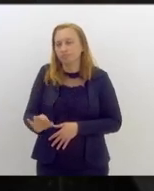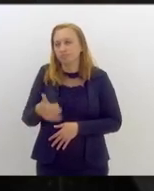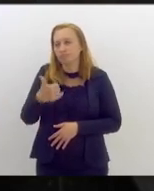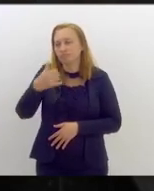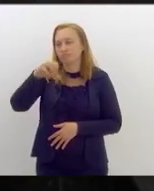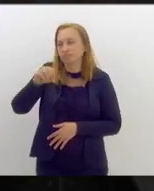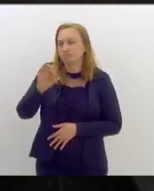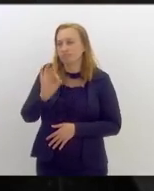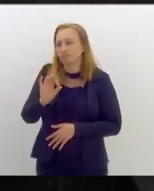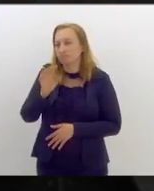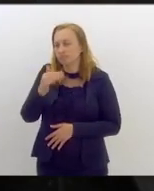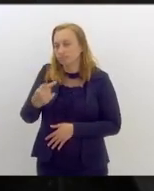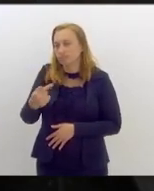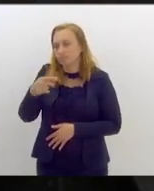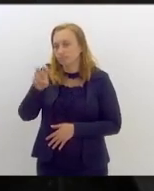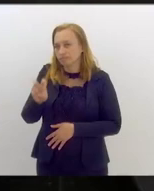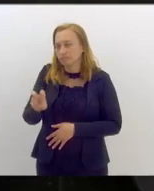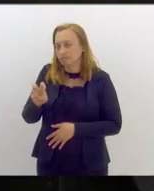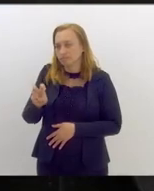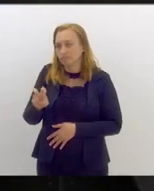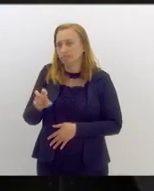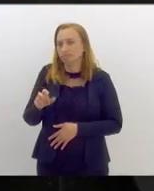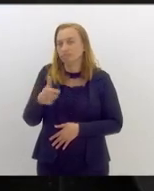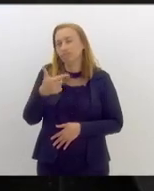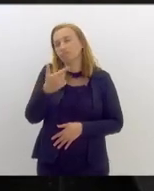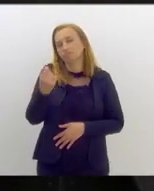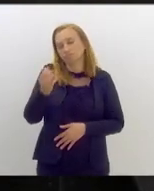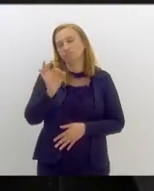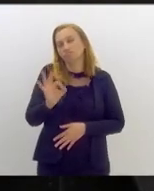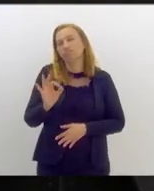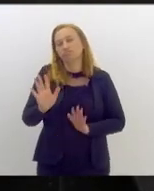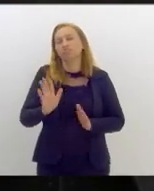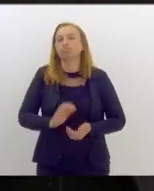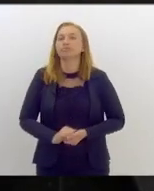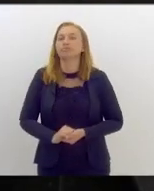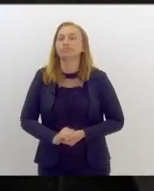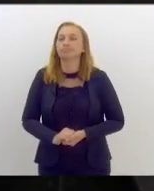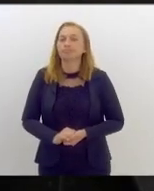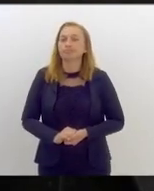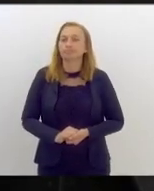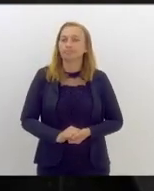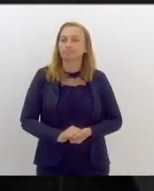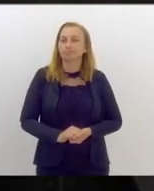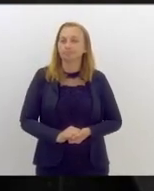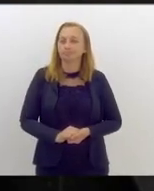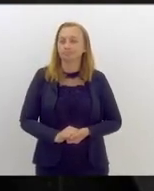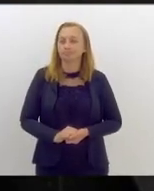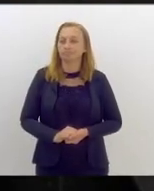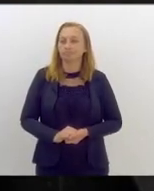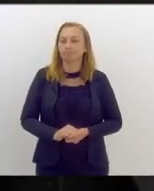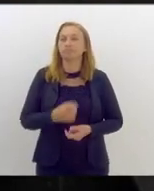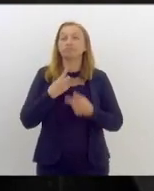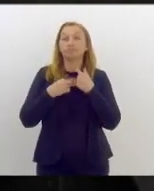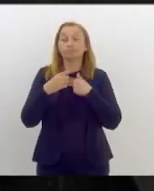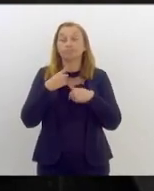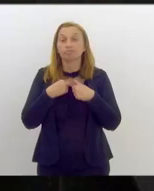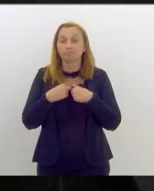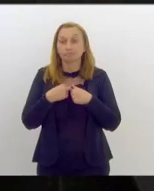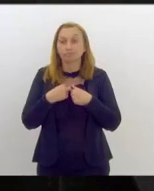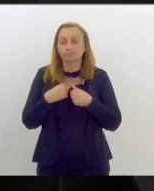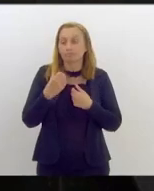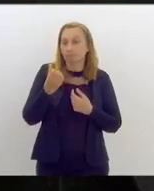1975 arredondando 20 pontos percentuais Ora se ele deseja